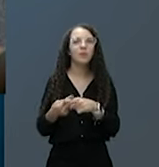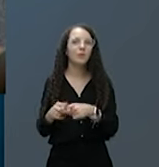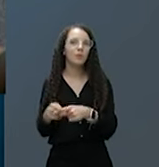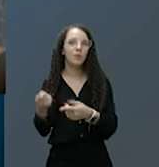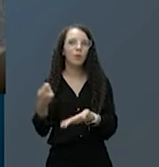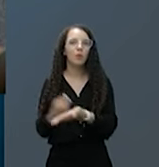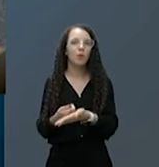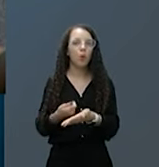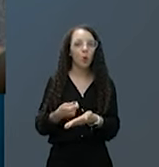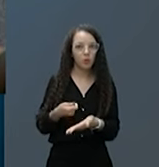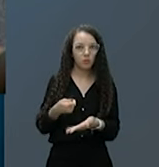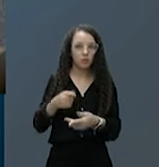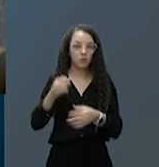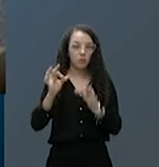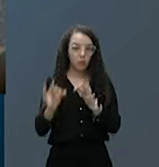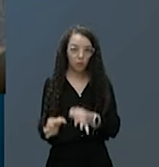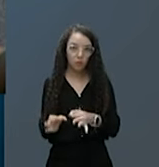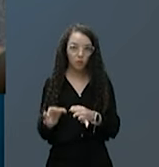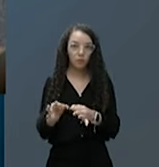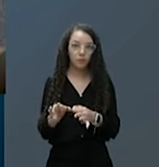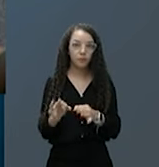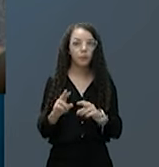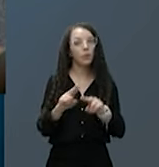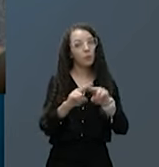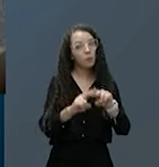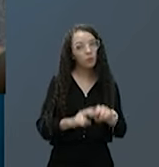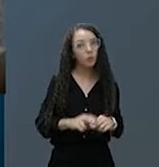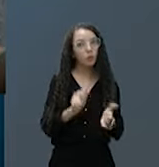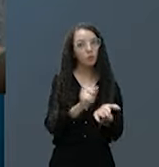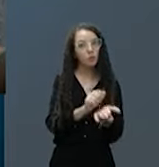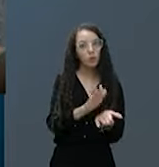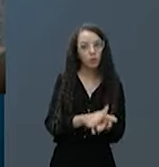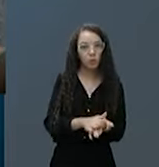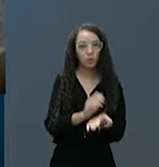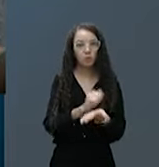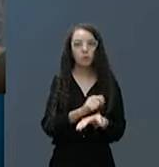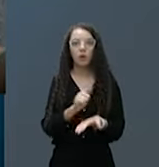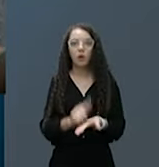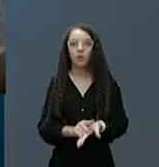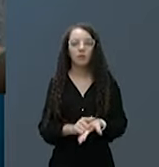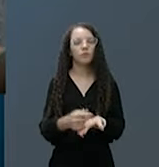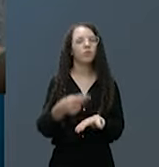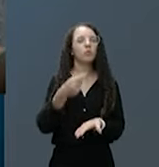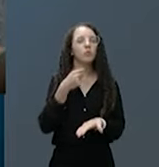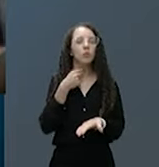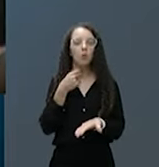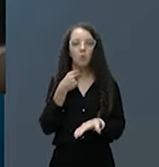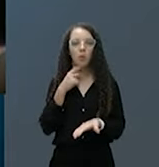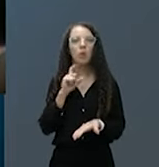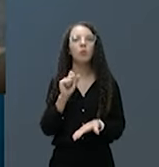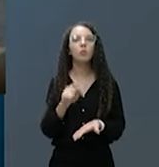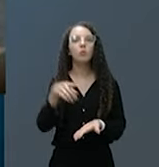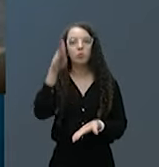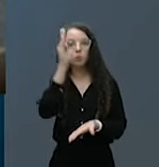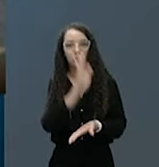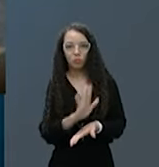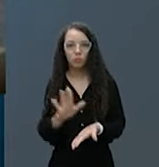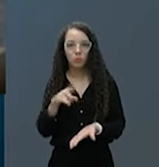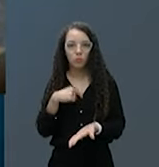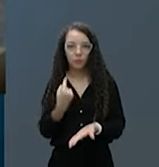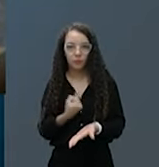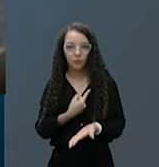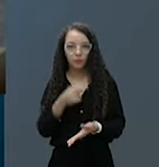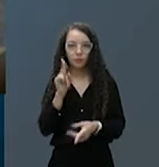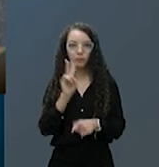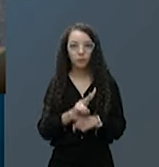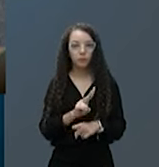partes. Sendo assim, a multa ao agravo interno ela não pode se dar, é o que a União vem defender, tão somente pela fundamentação da